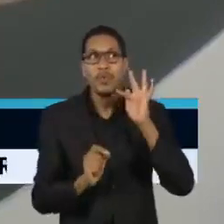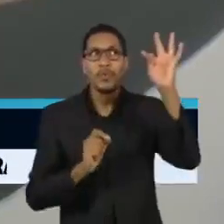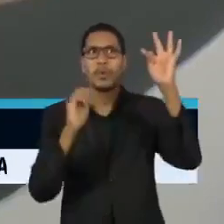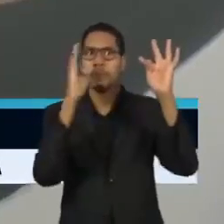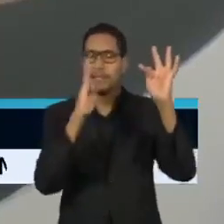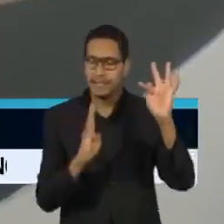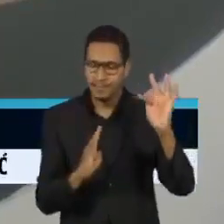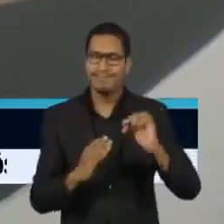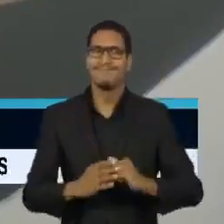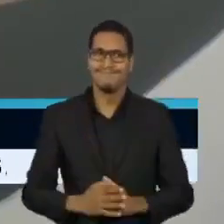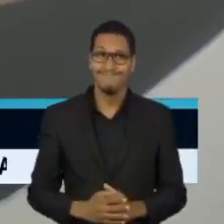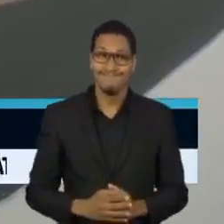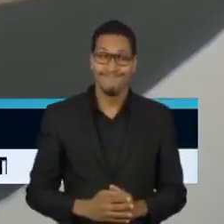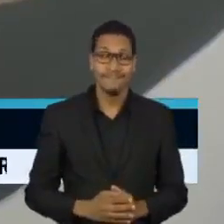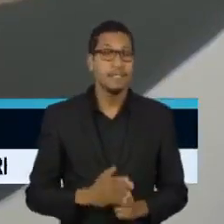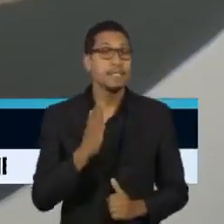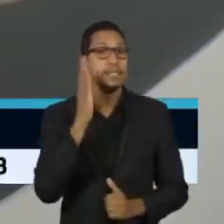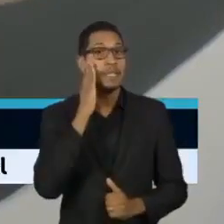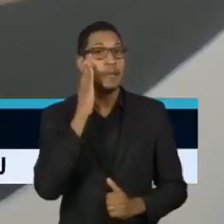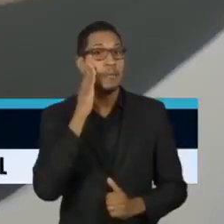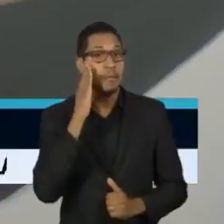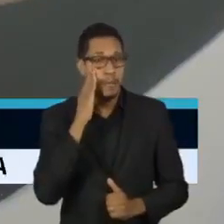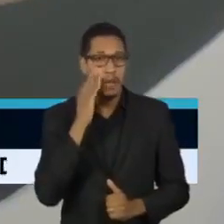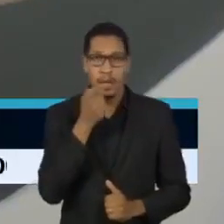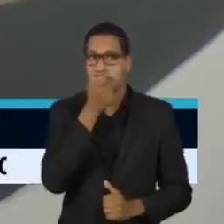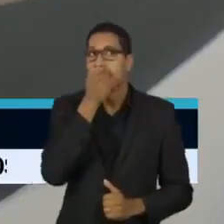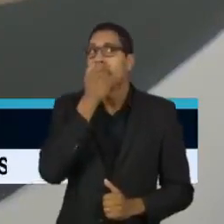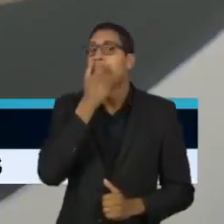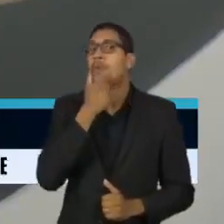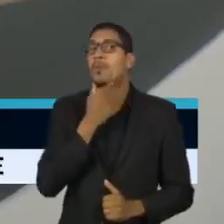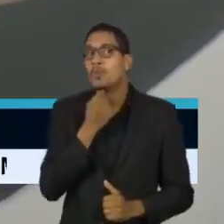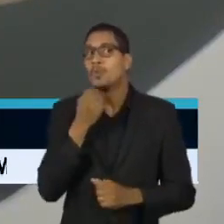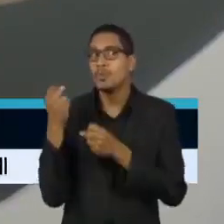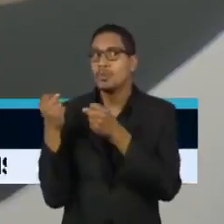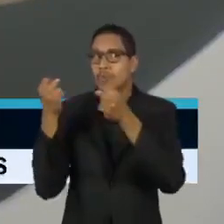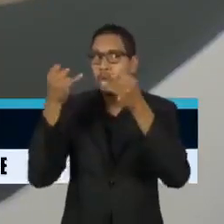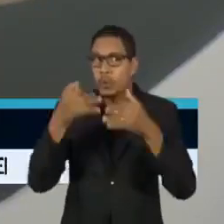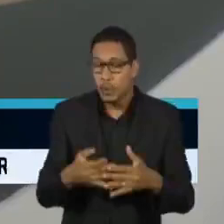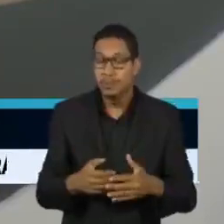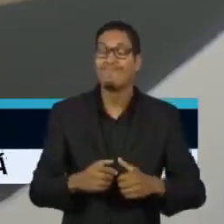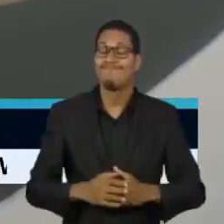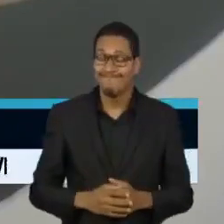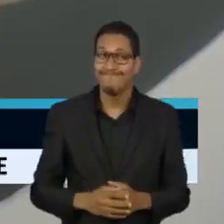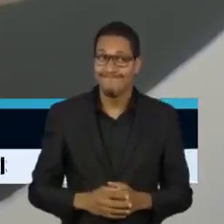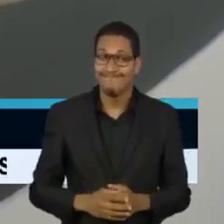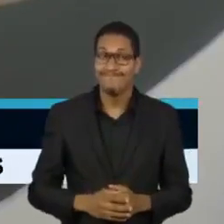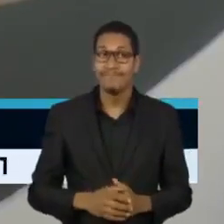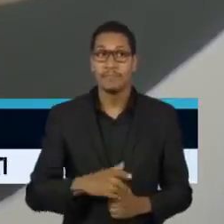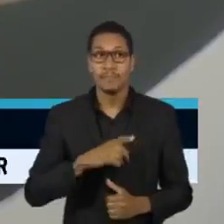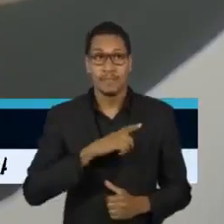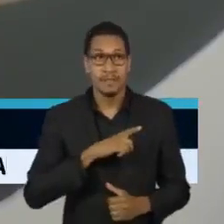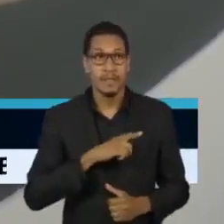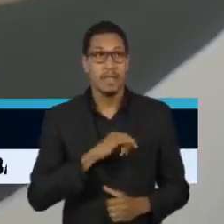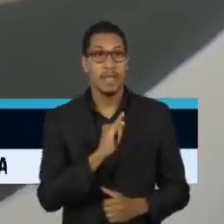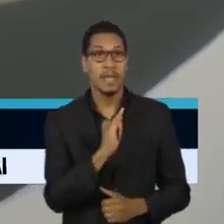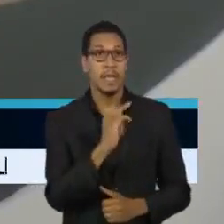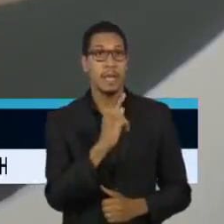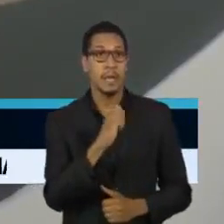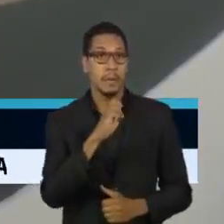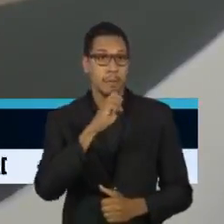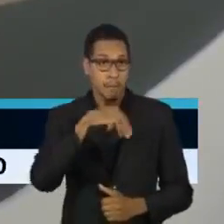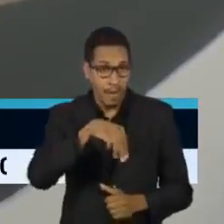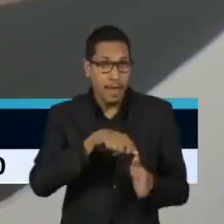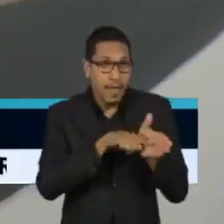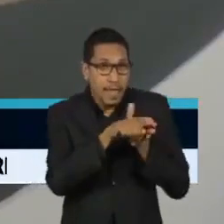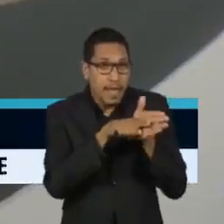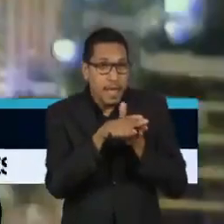bom acrescentar os fatos que o Sakamoto trouxe, a paralisação do IPEN aqui em São Paulo, Instituto